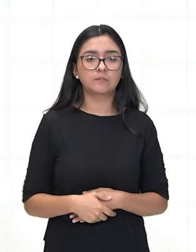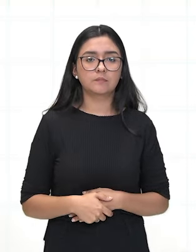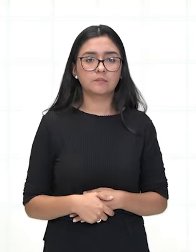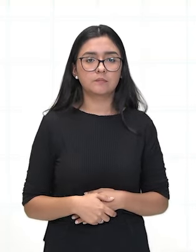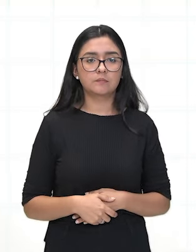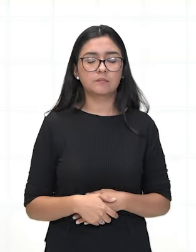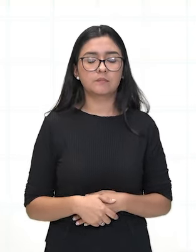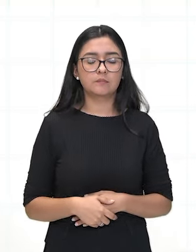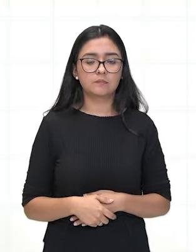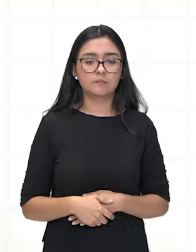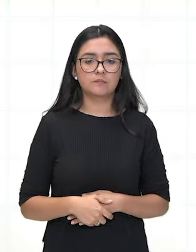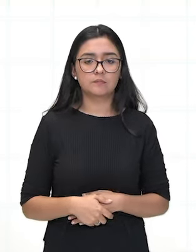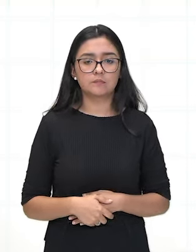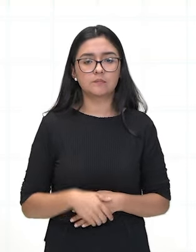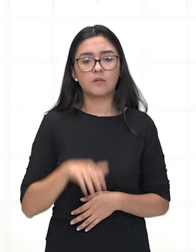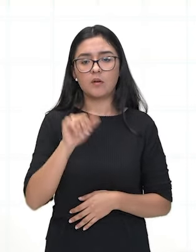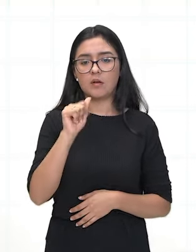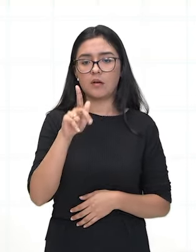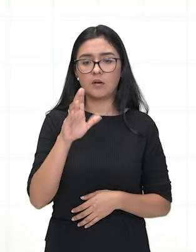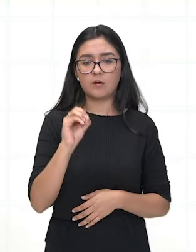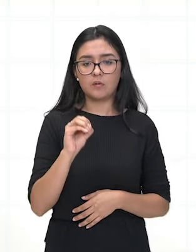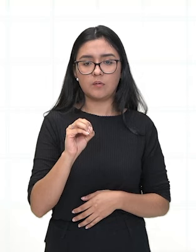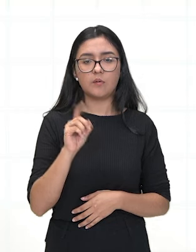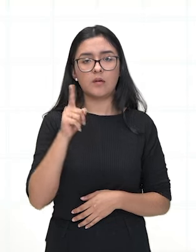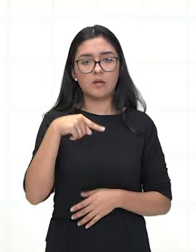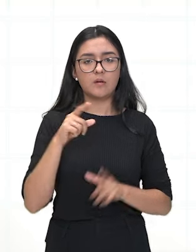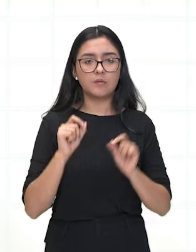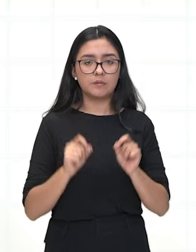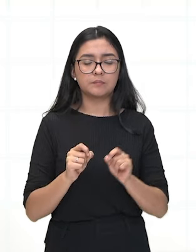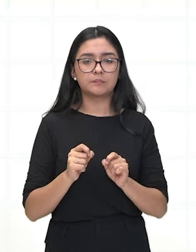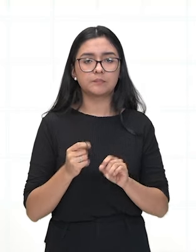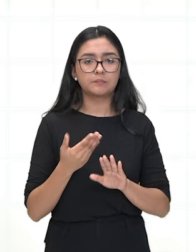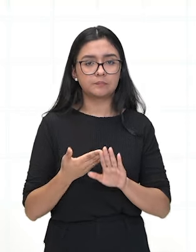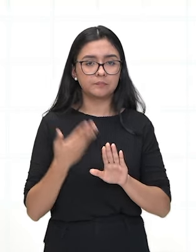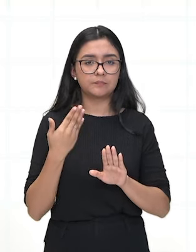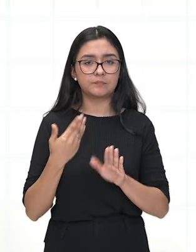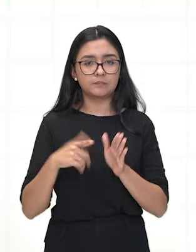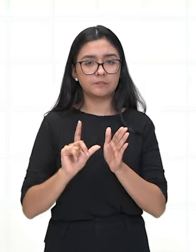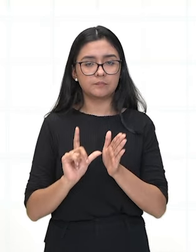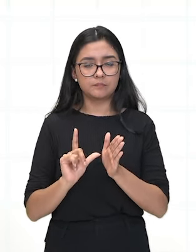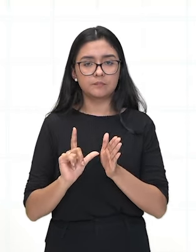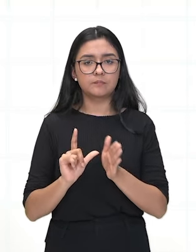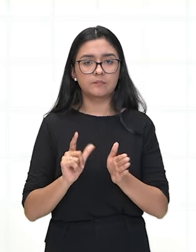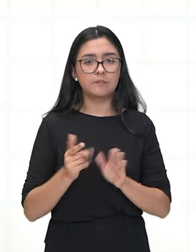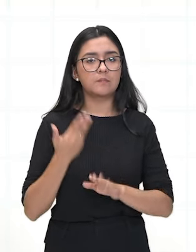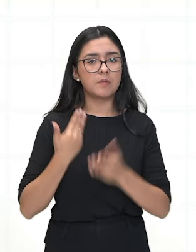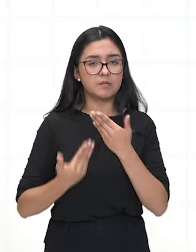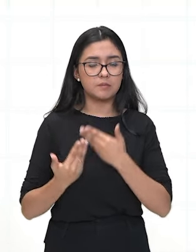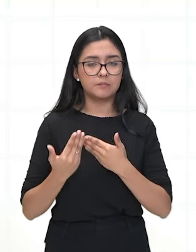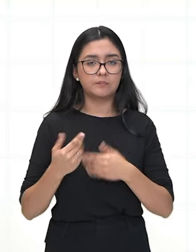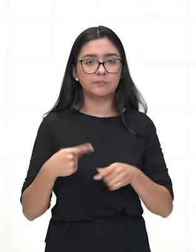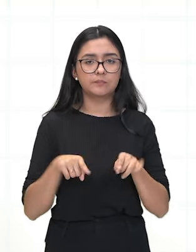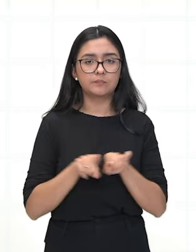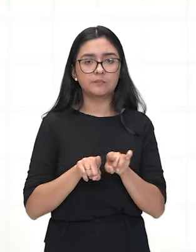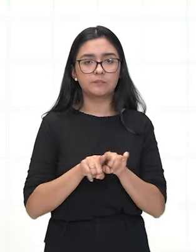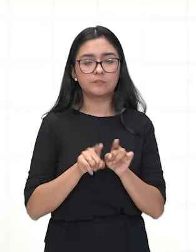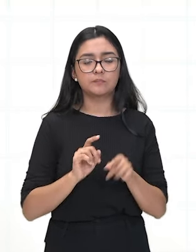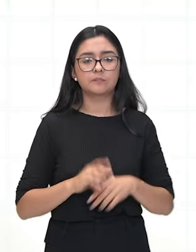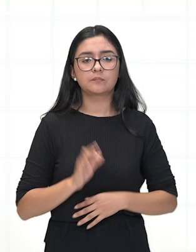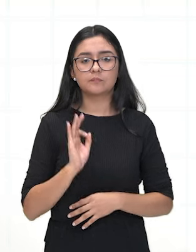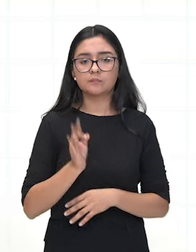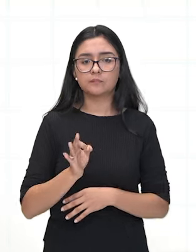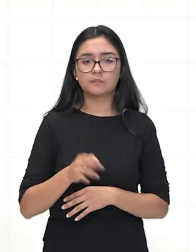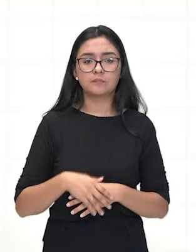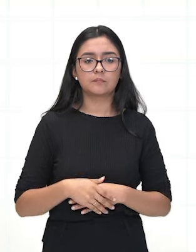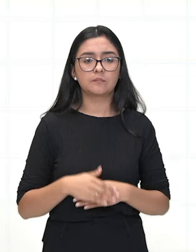então esse ag aqui da ideia de atrás ou passado certo